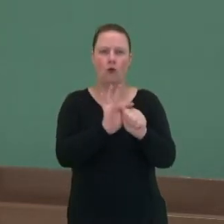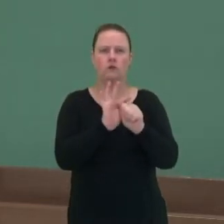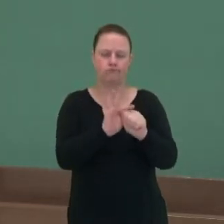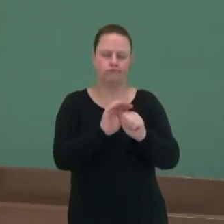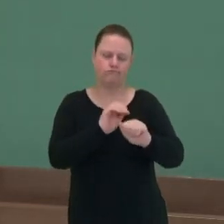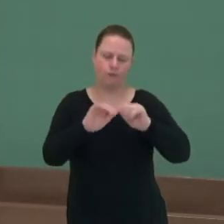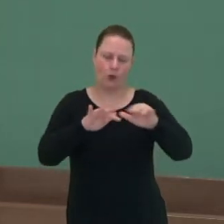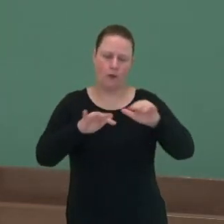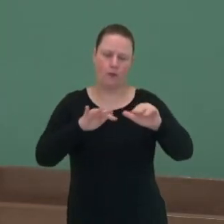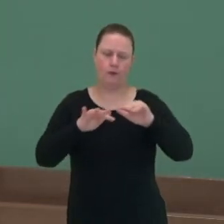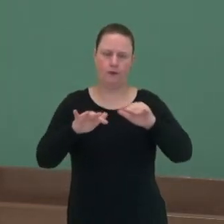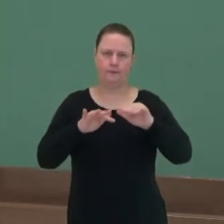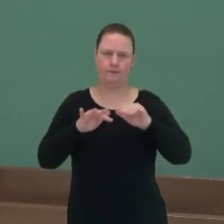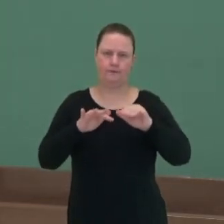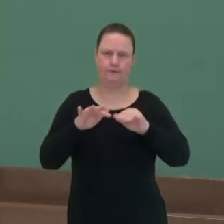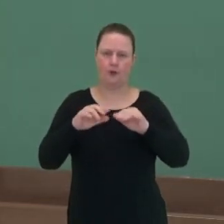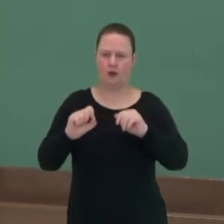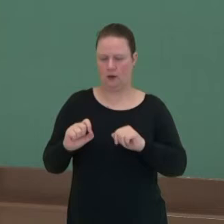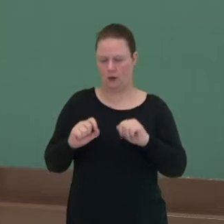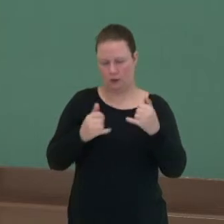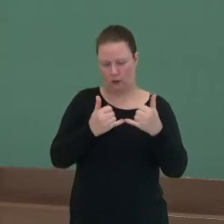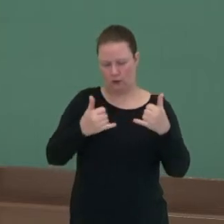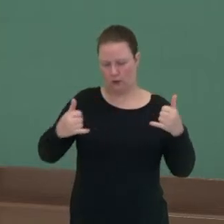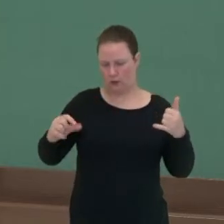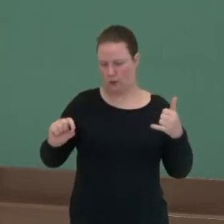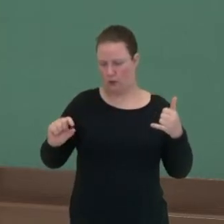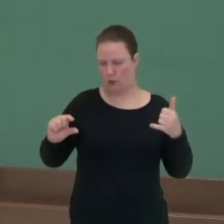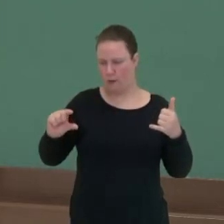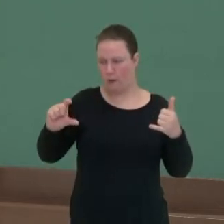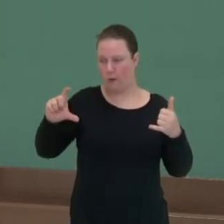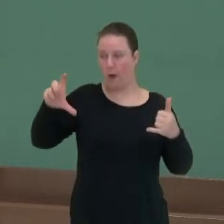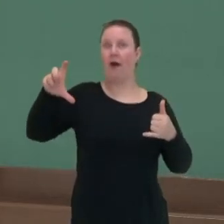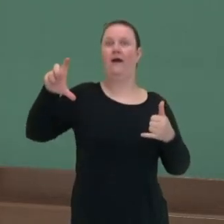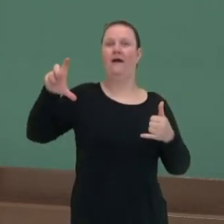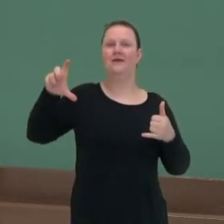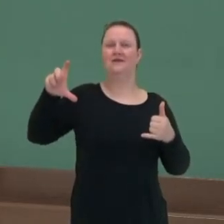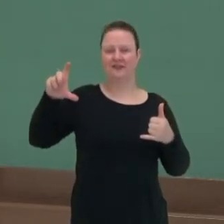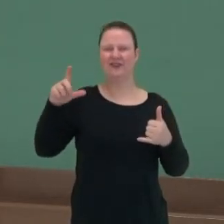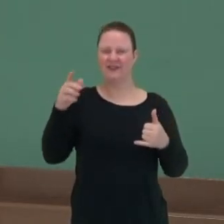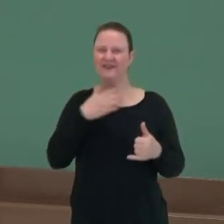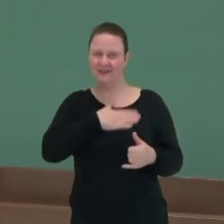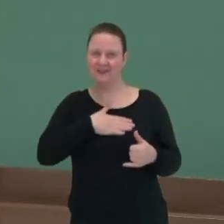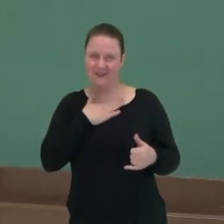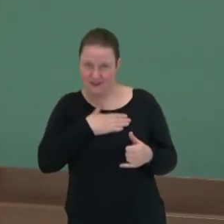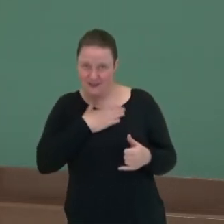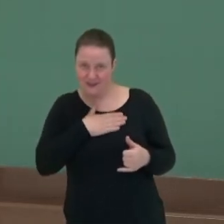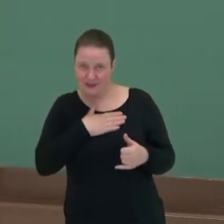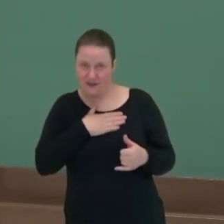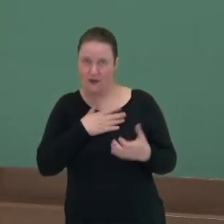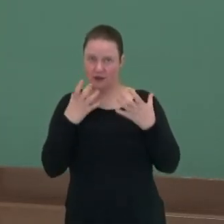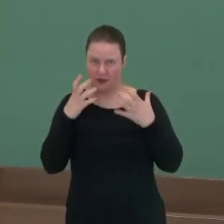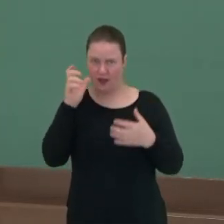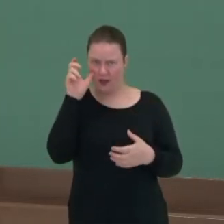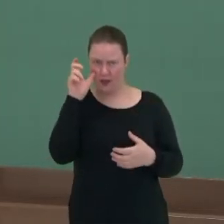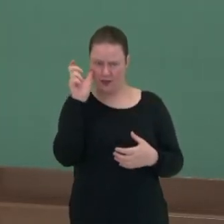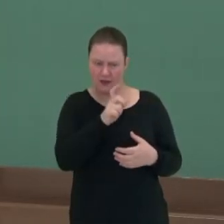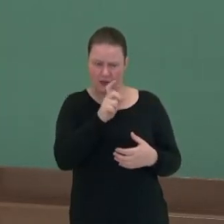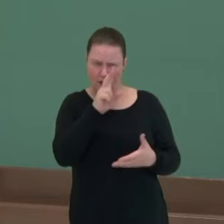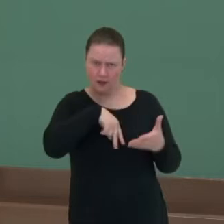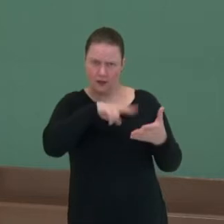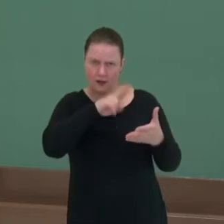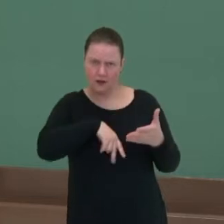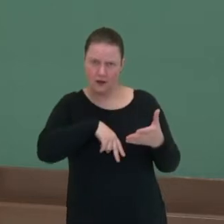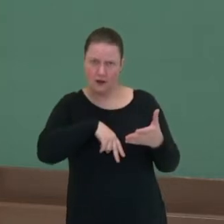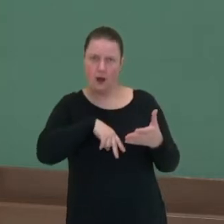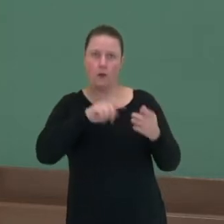o carregamento da sua bateria. Gostou dessa reportagem? Quer ler mais um pouquinho sobre ela? Porque aqui só foi um fragmento.